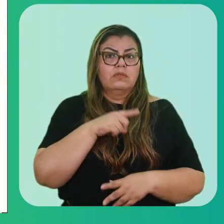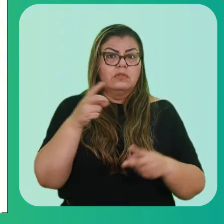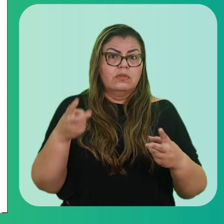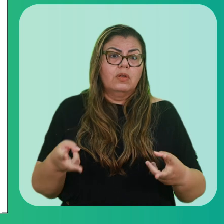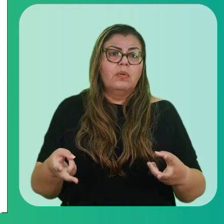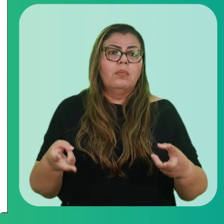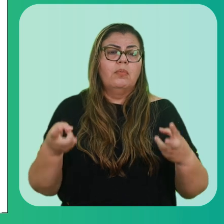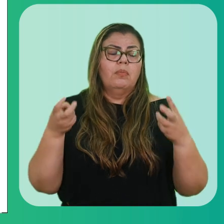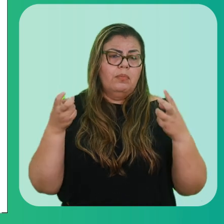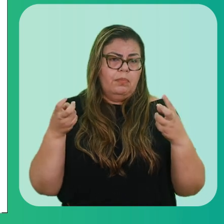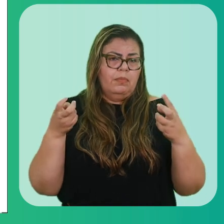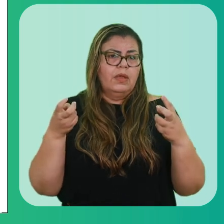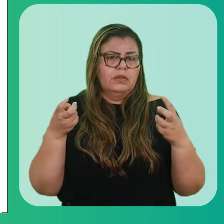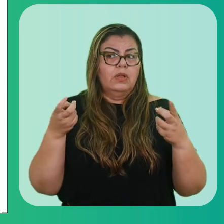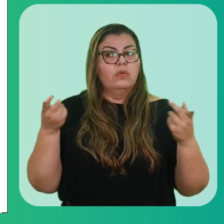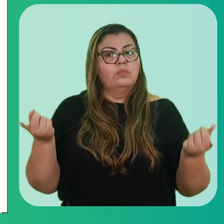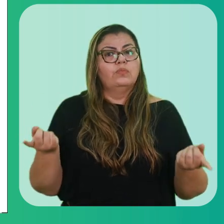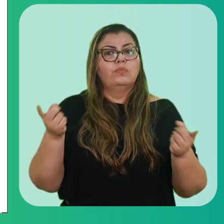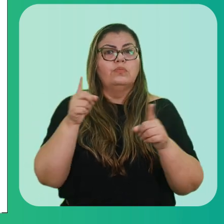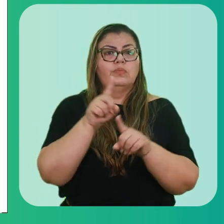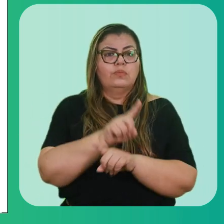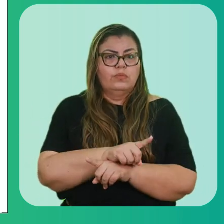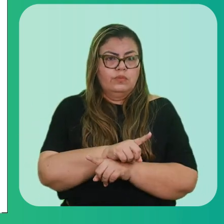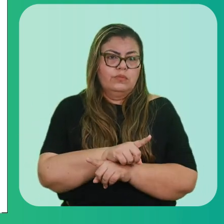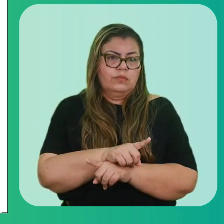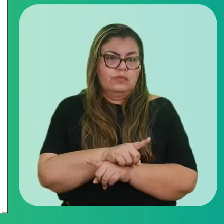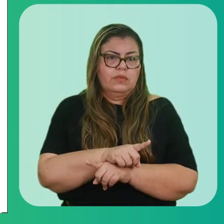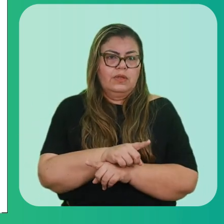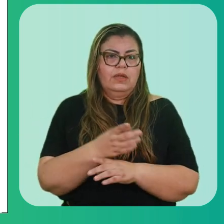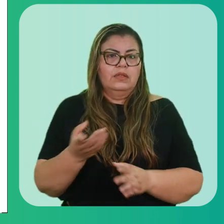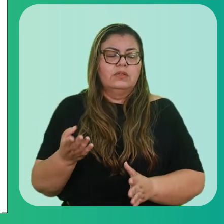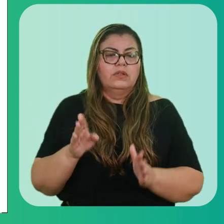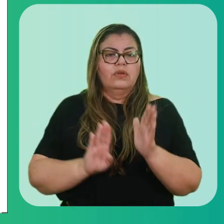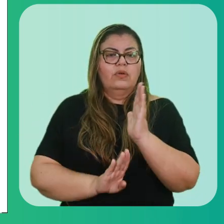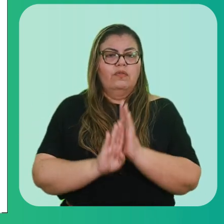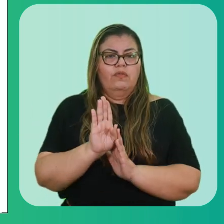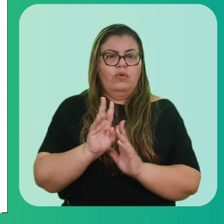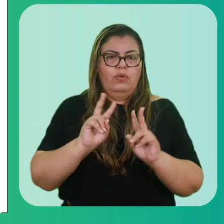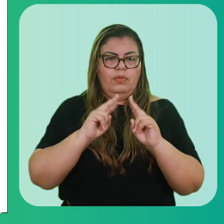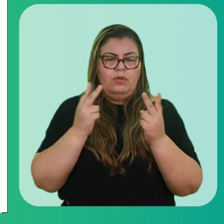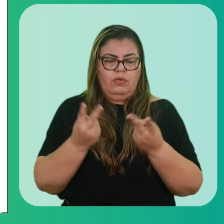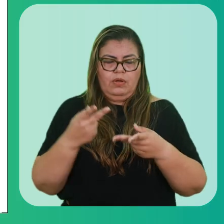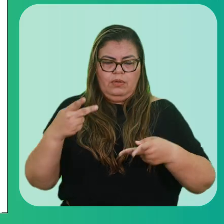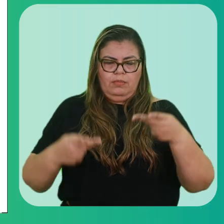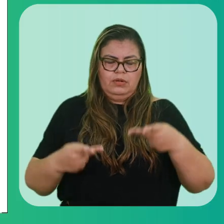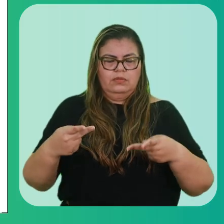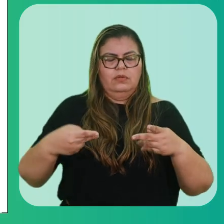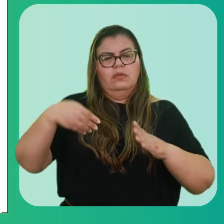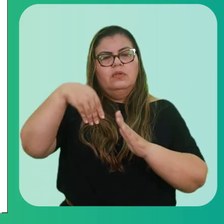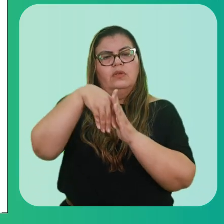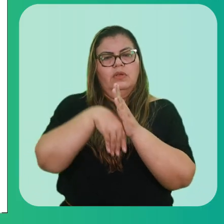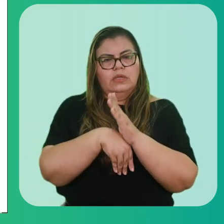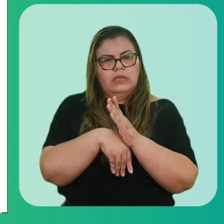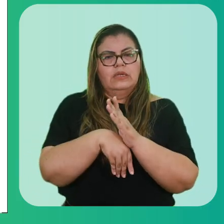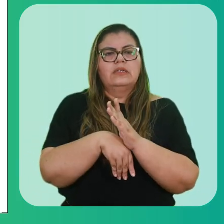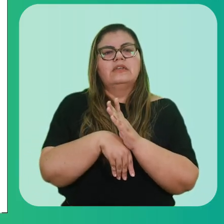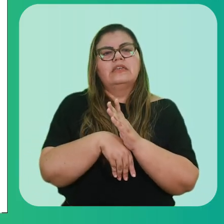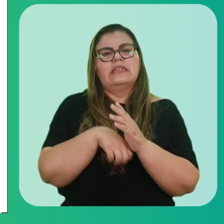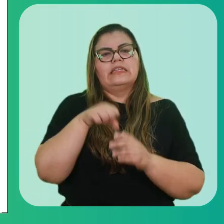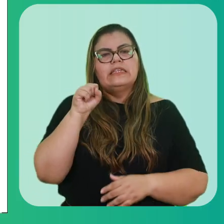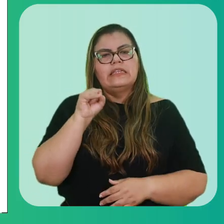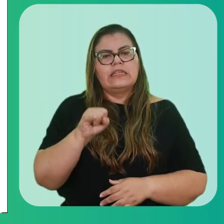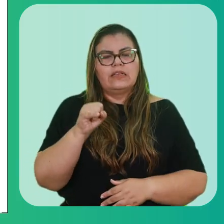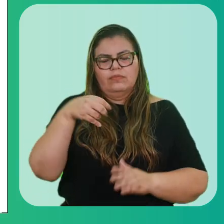está percebendo como opostas, né? Se o volume aumenta, a pressão decresce, se o volume diminui, a